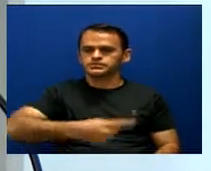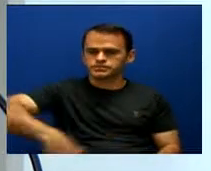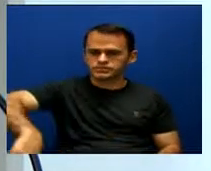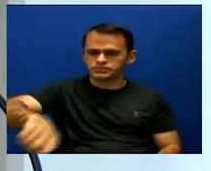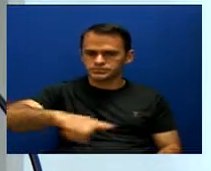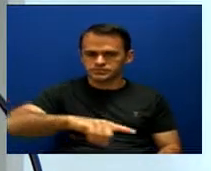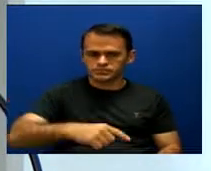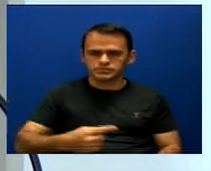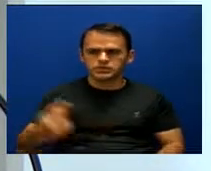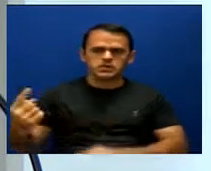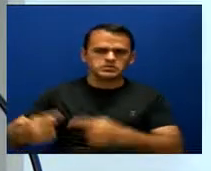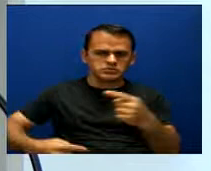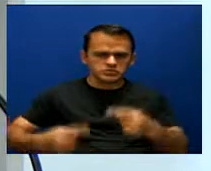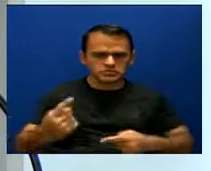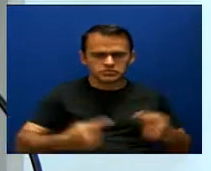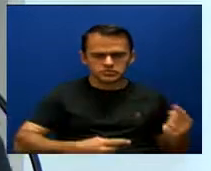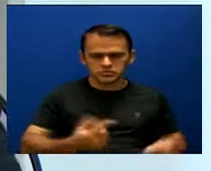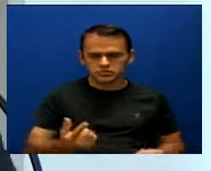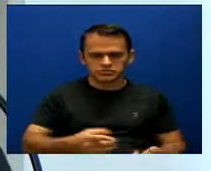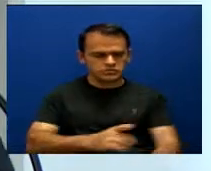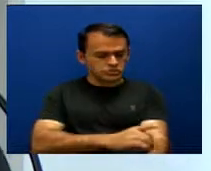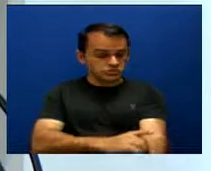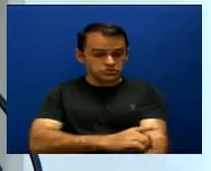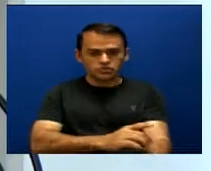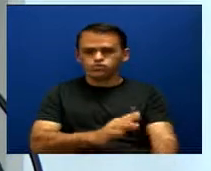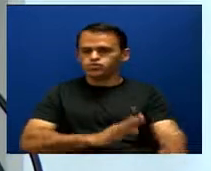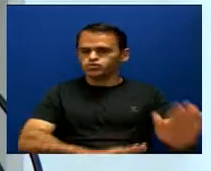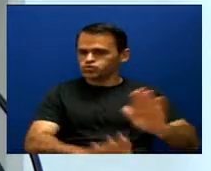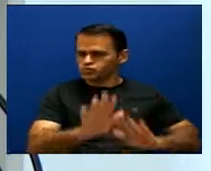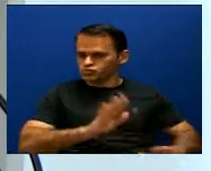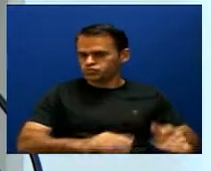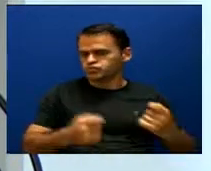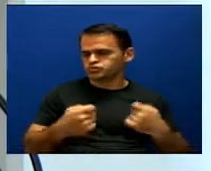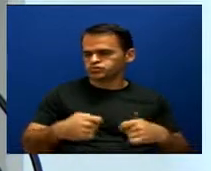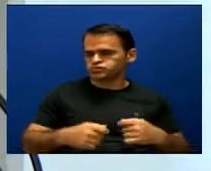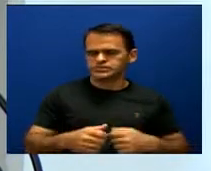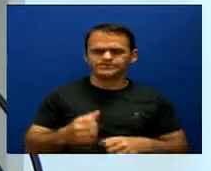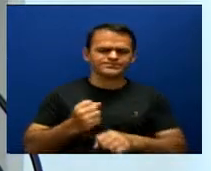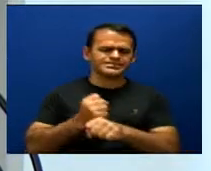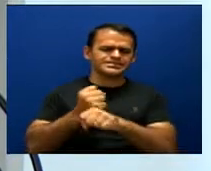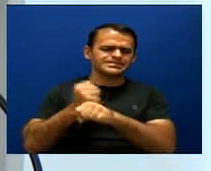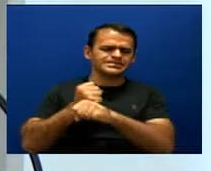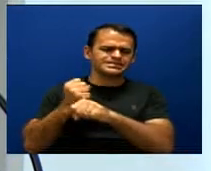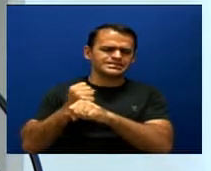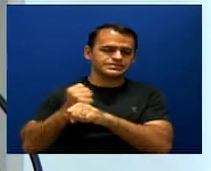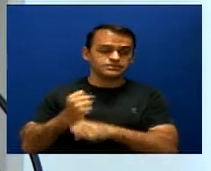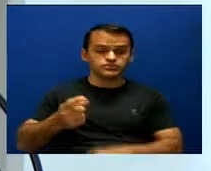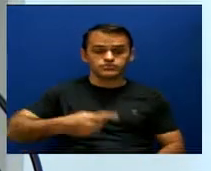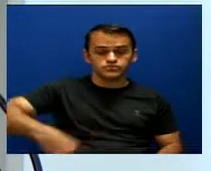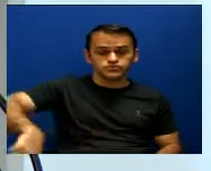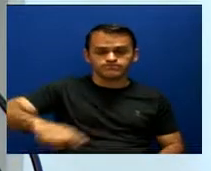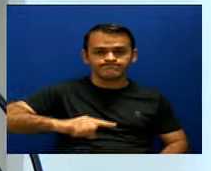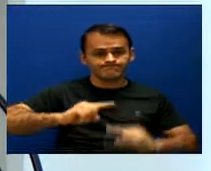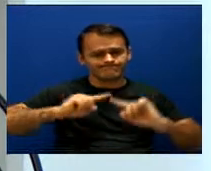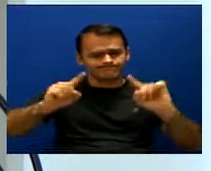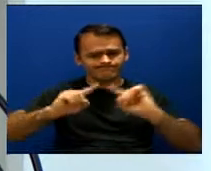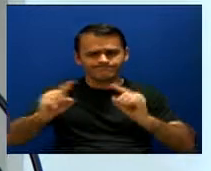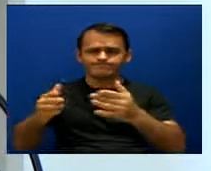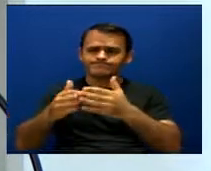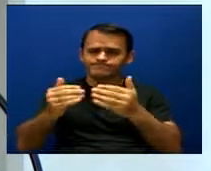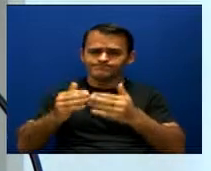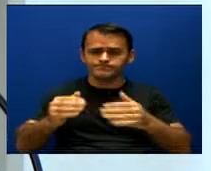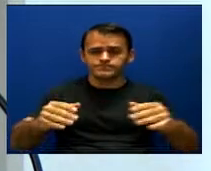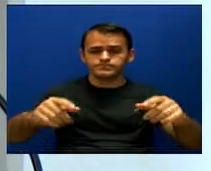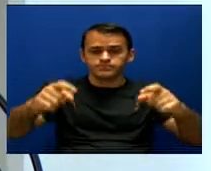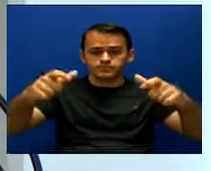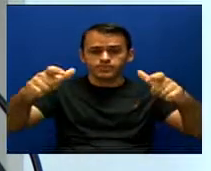estaremos versando sobre cuidado com o diabetes. Há anos, nós estamos reivindicando um local para a instalação